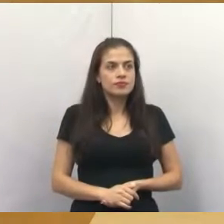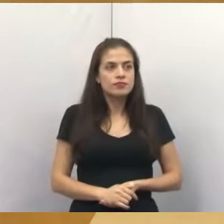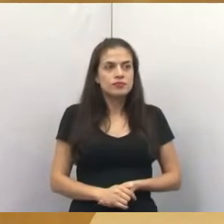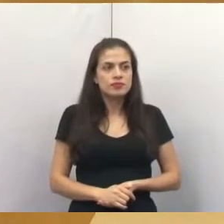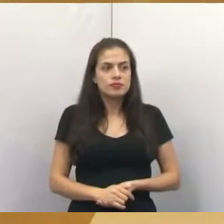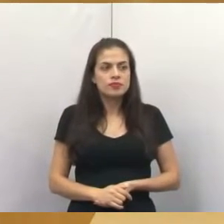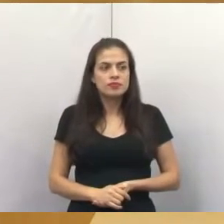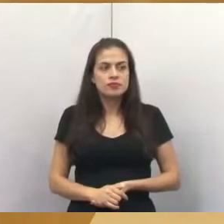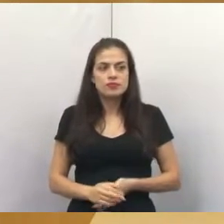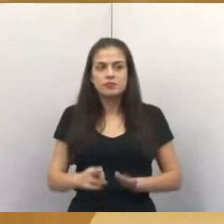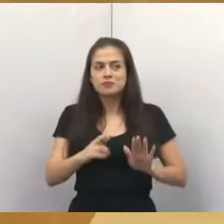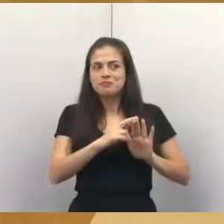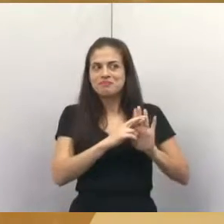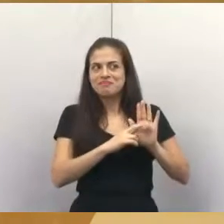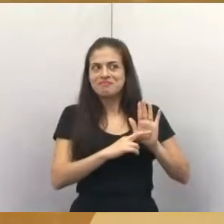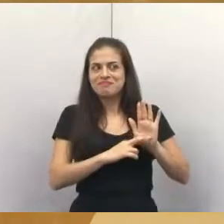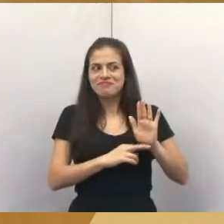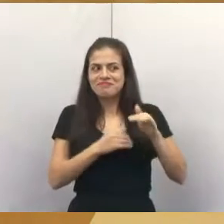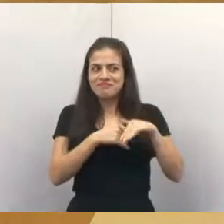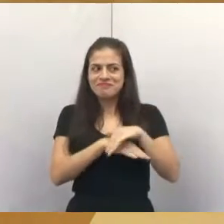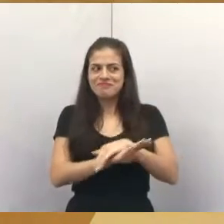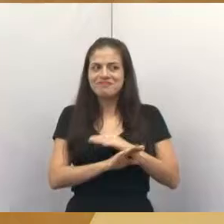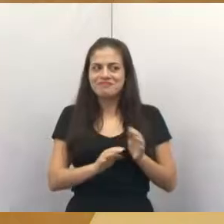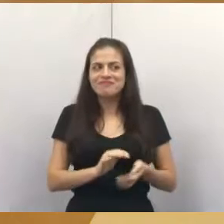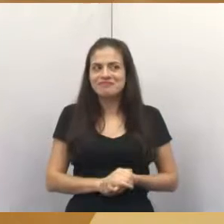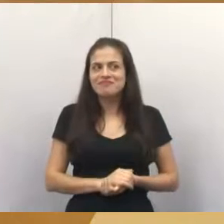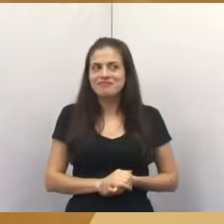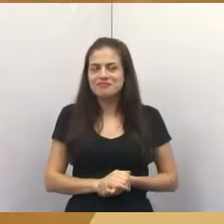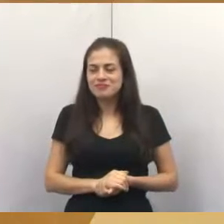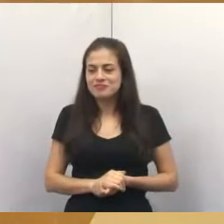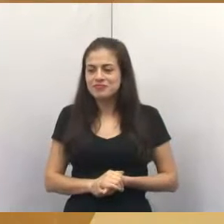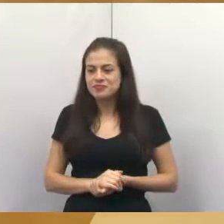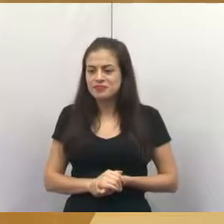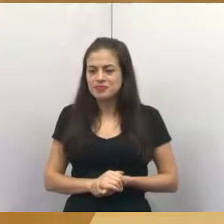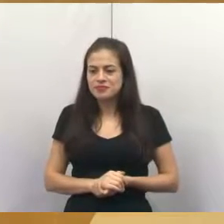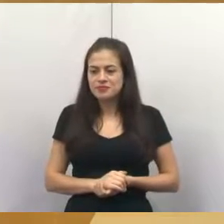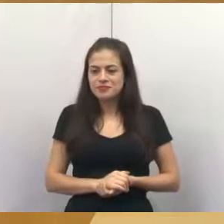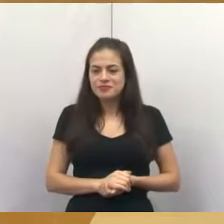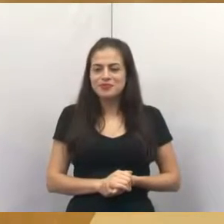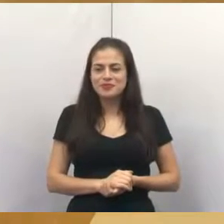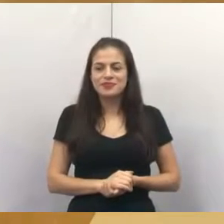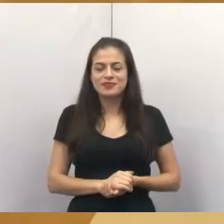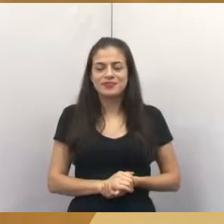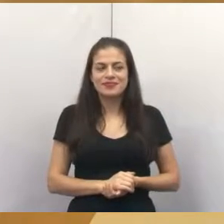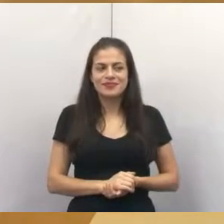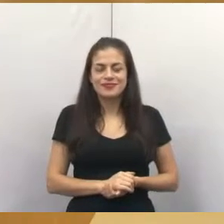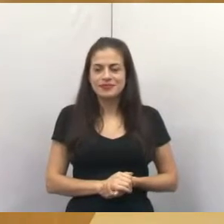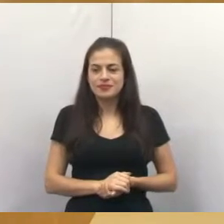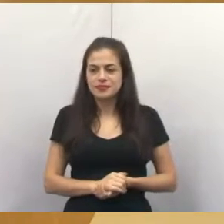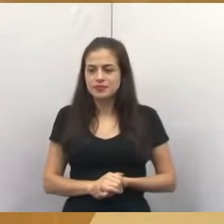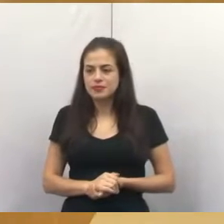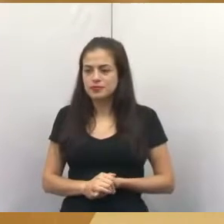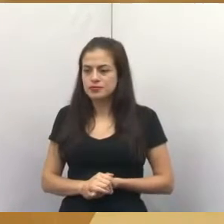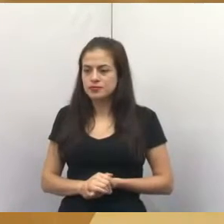Regimento interno da casa. Vamos lá, Roninha. Regimento interno da casa.